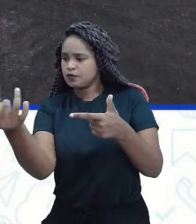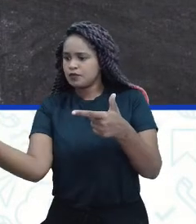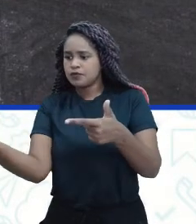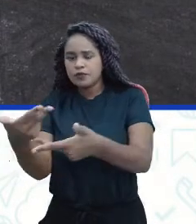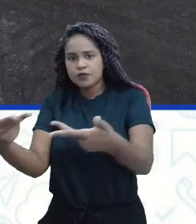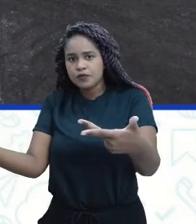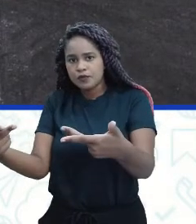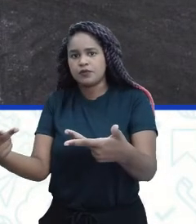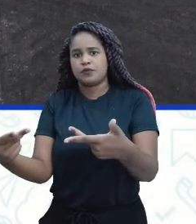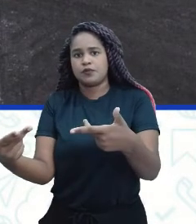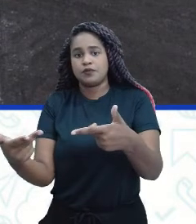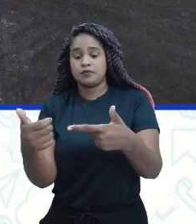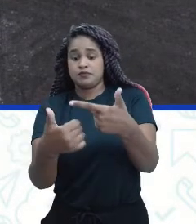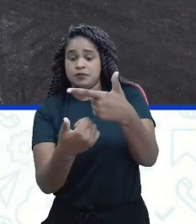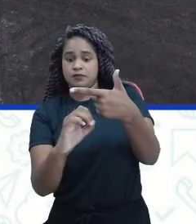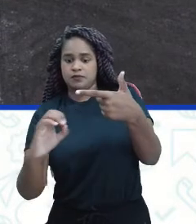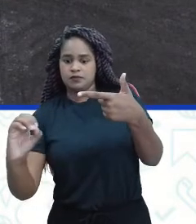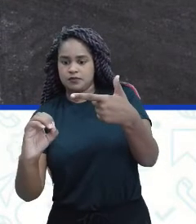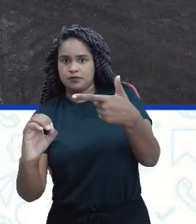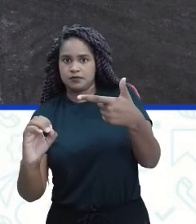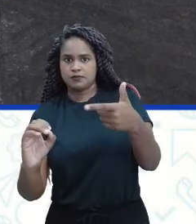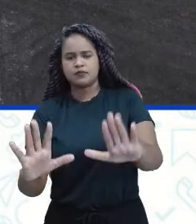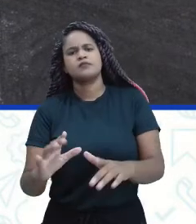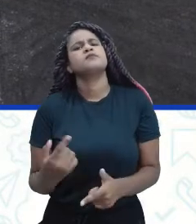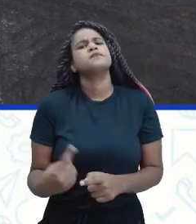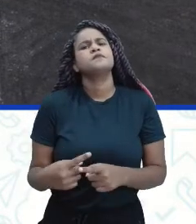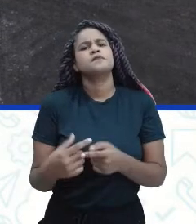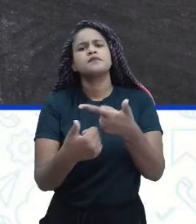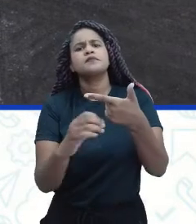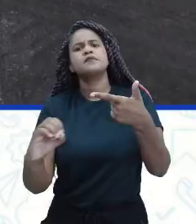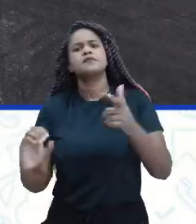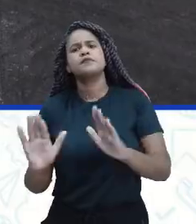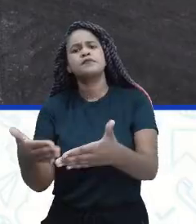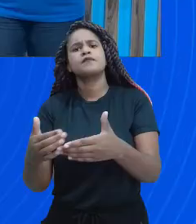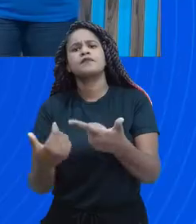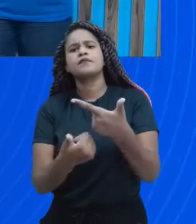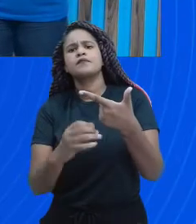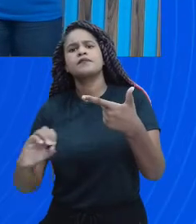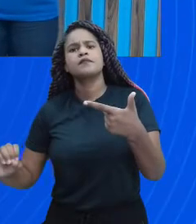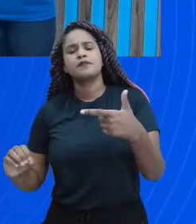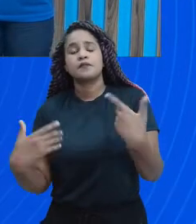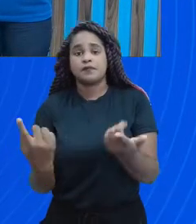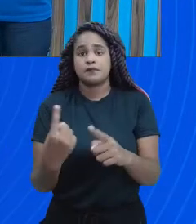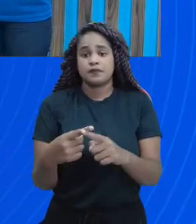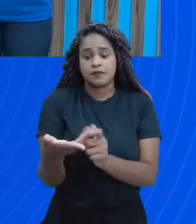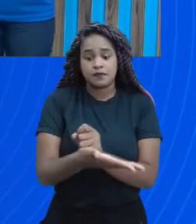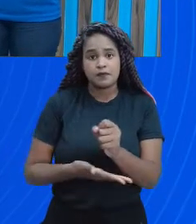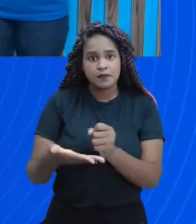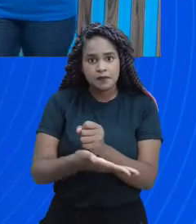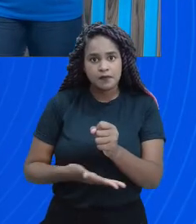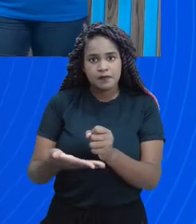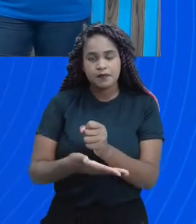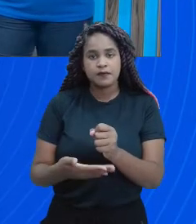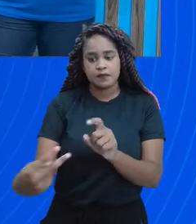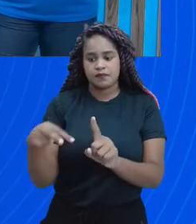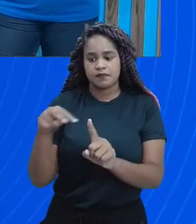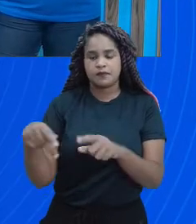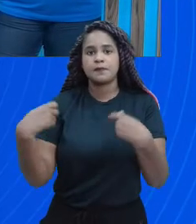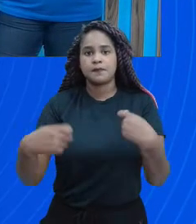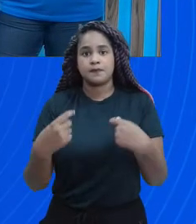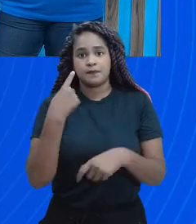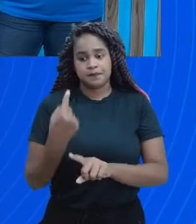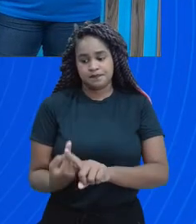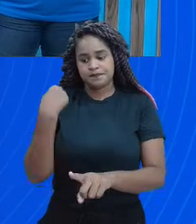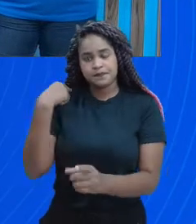em 100 partes iguais. Ah, professora, por que 100? Para a gente ter uma base de como a gente olha para isso, Nas aulas